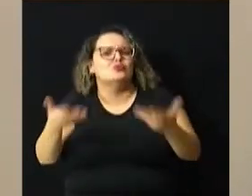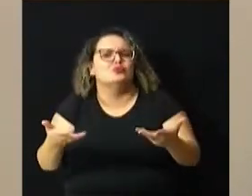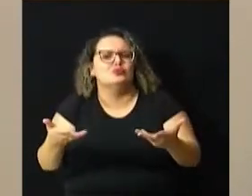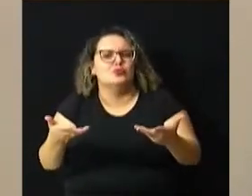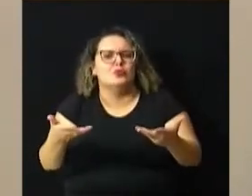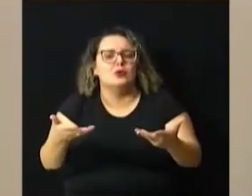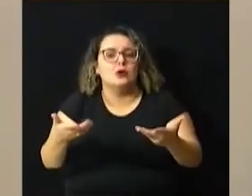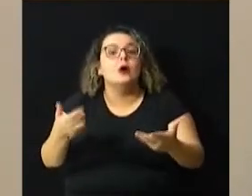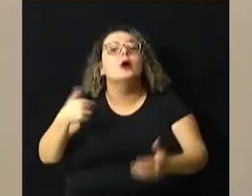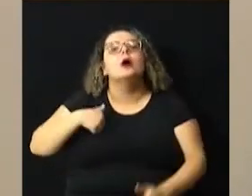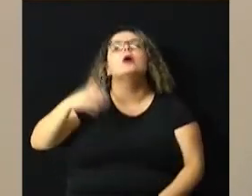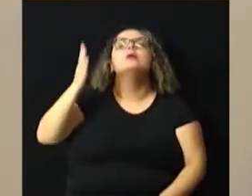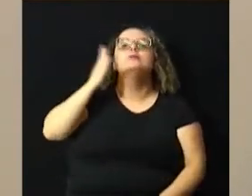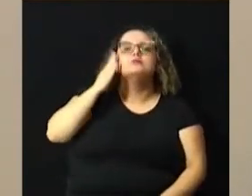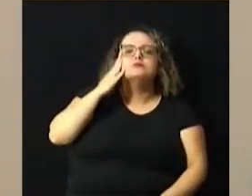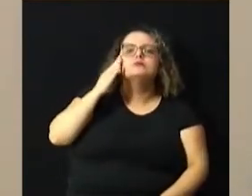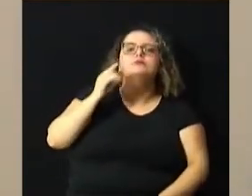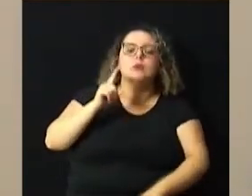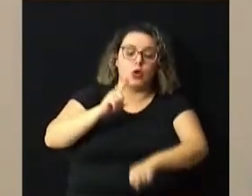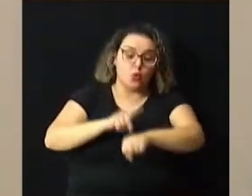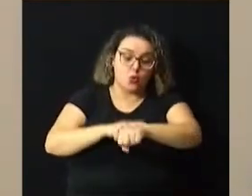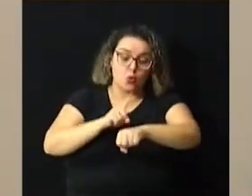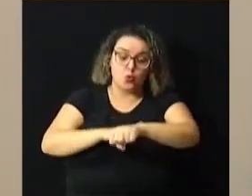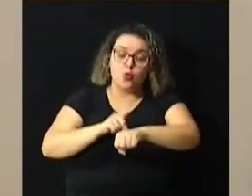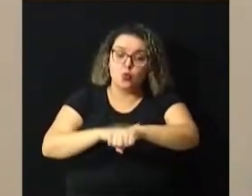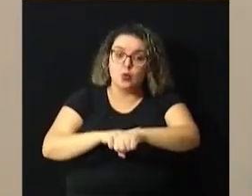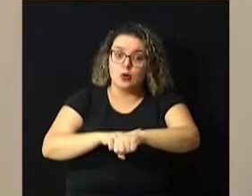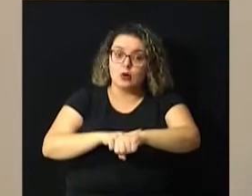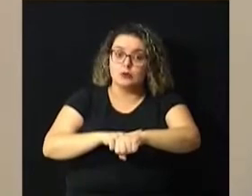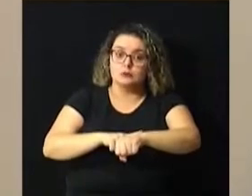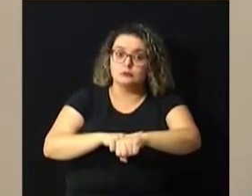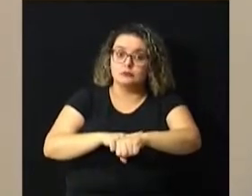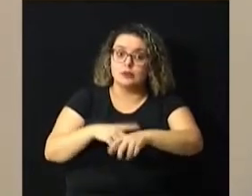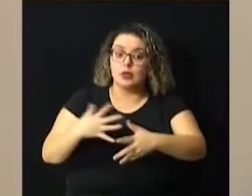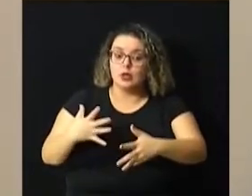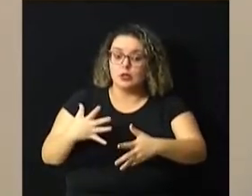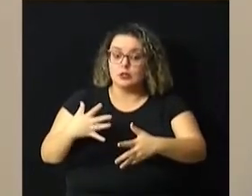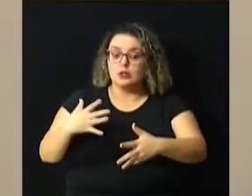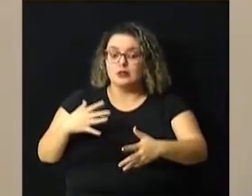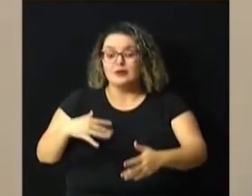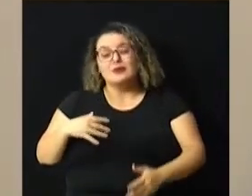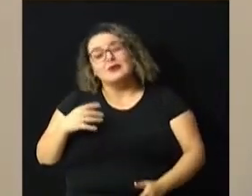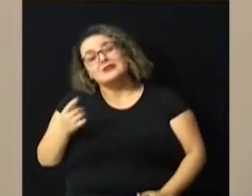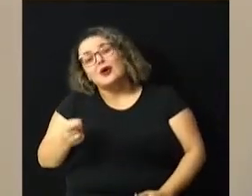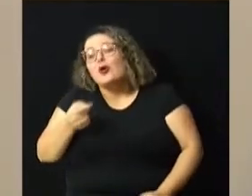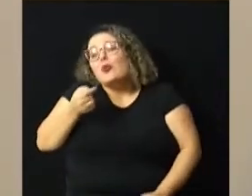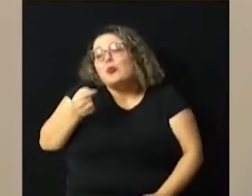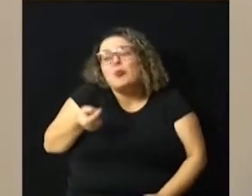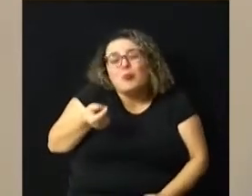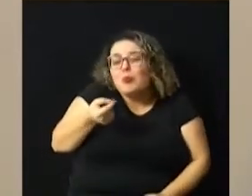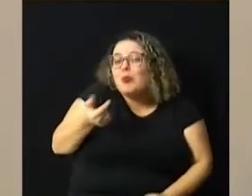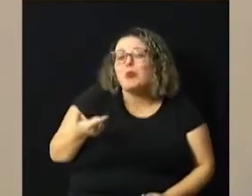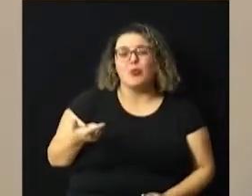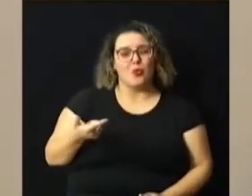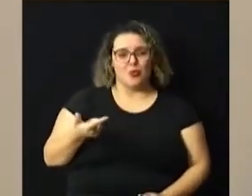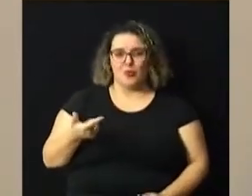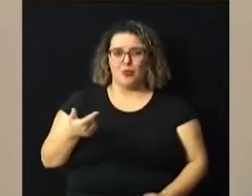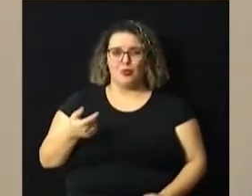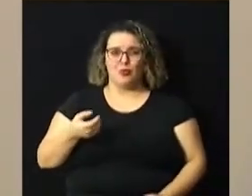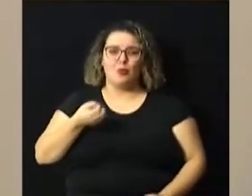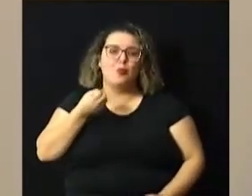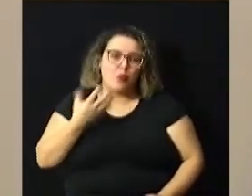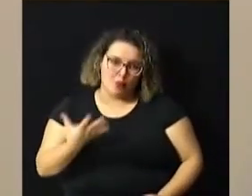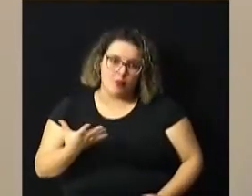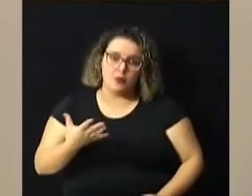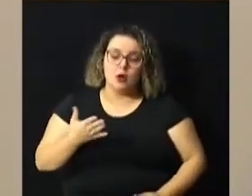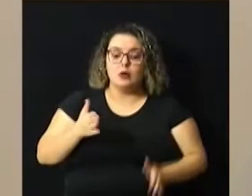sei que a minha intervenção, a hora que chegar nesse horário, já não vai mais valer tanto a pena. Então, ali eu já sei que é o horário que eu tenho que trabalhar